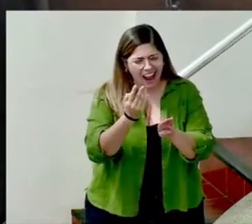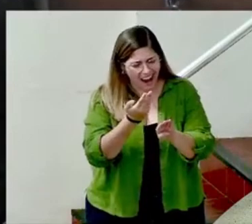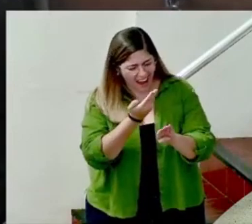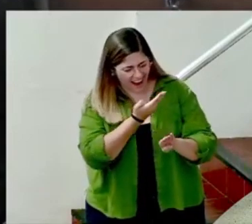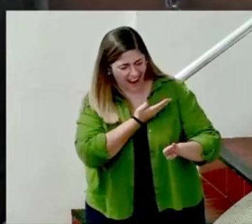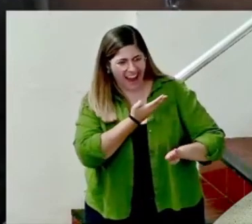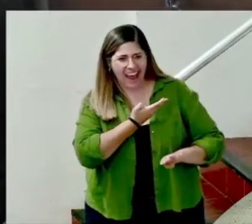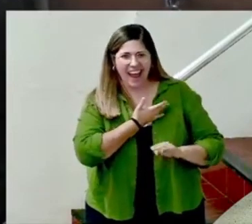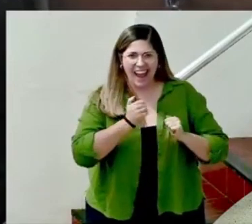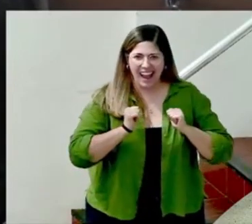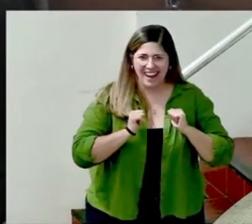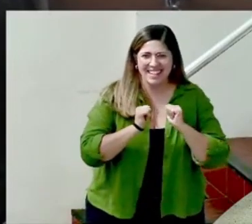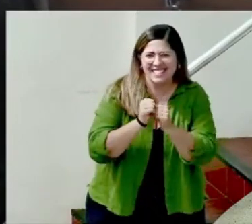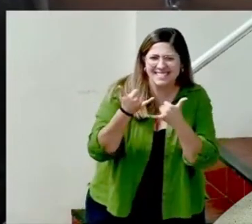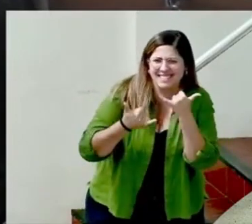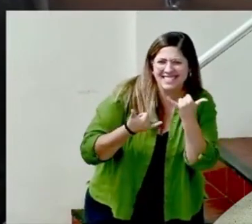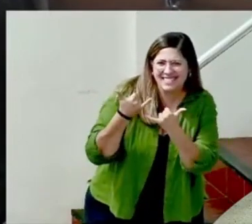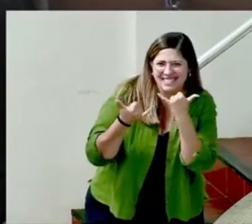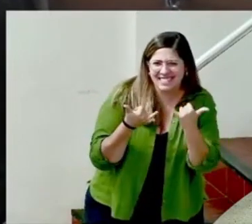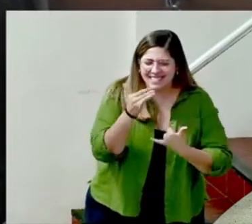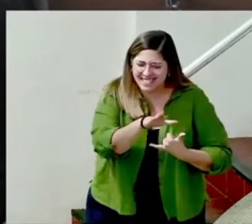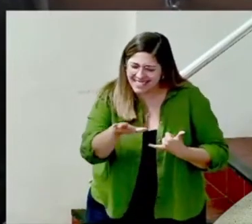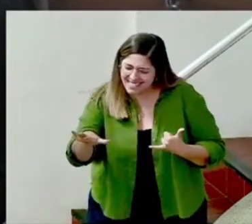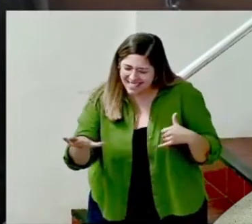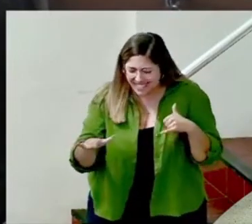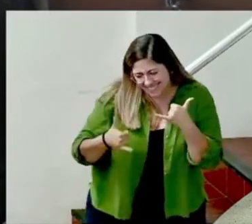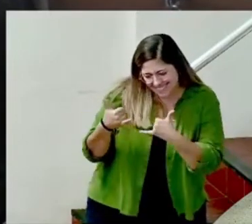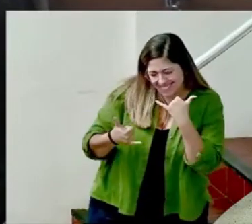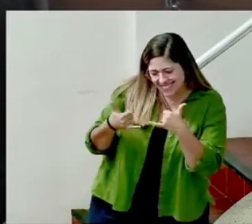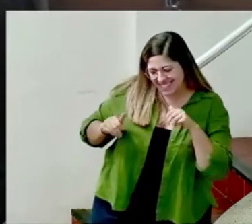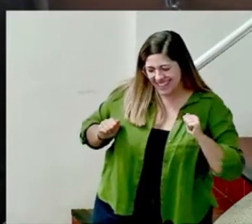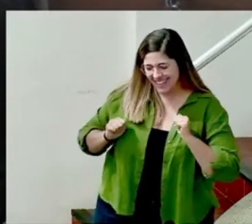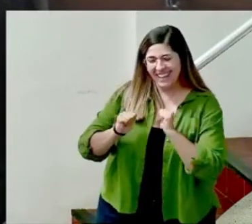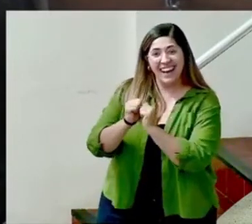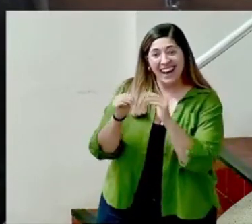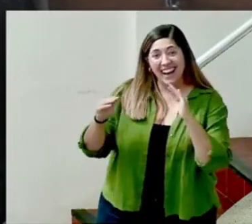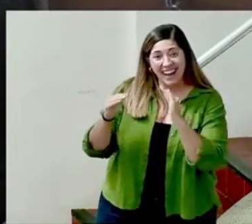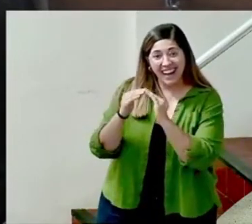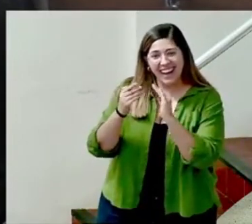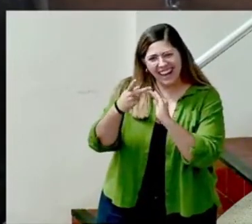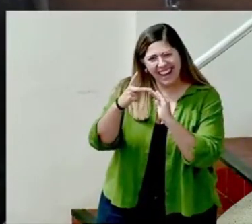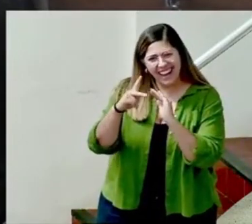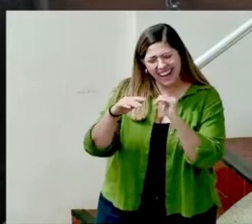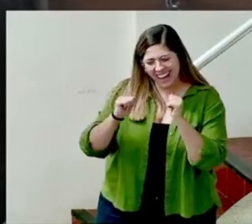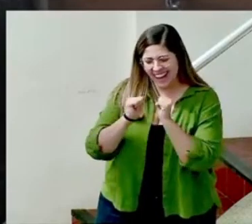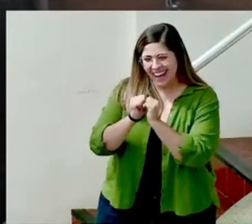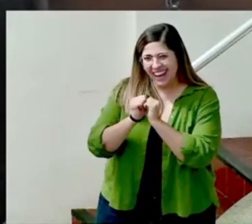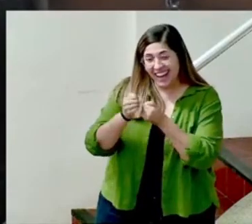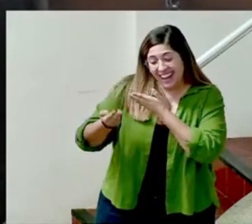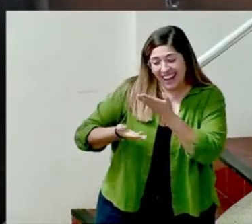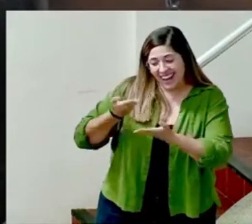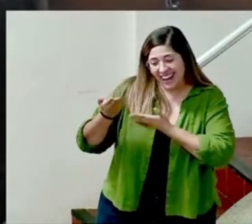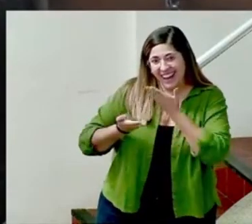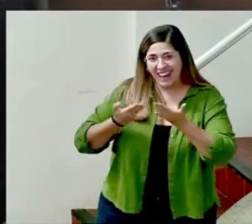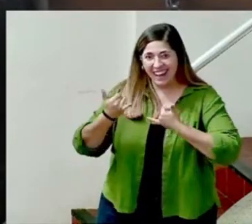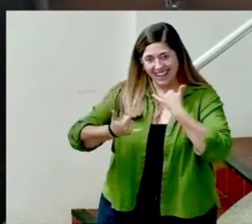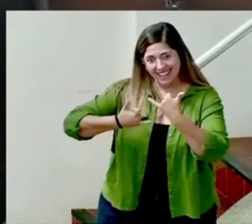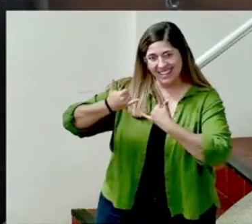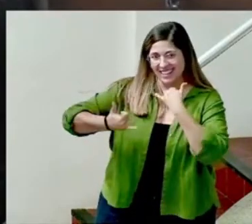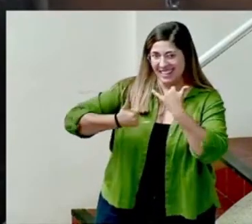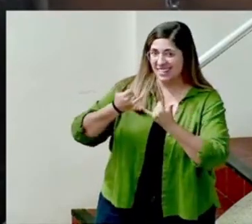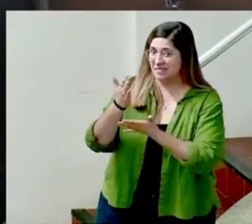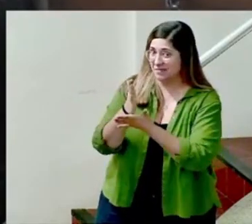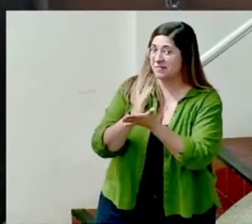casa, com você. E aí você vai se desenhar compartilhando esses brinquedos